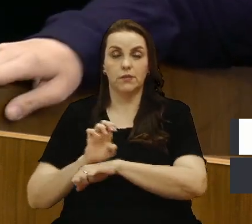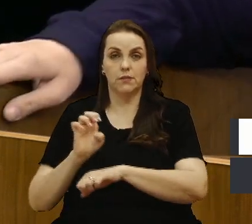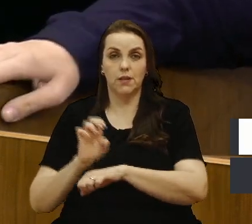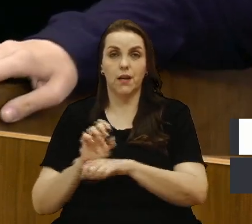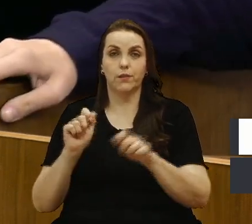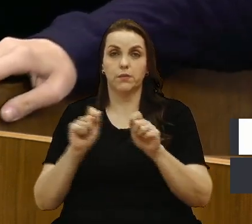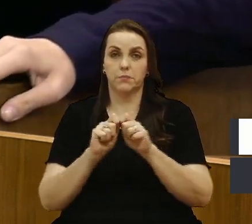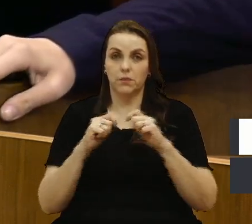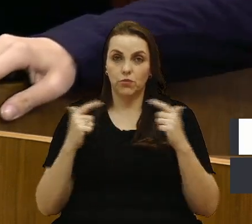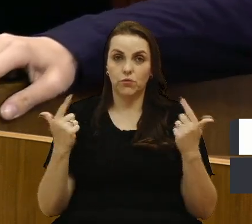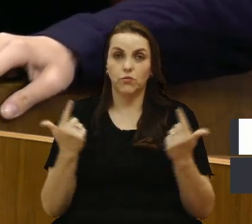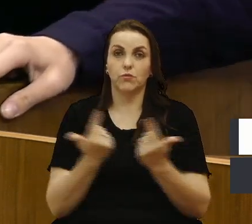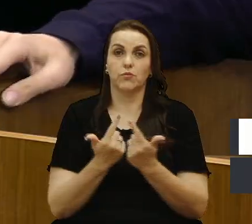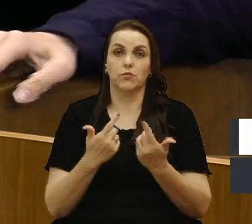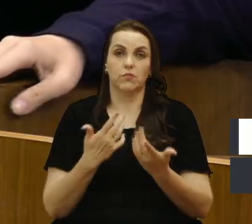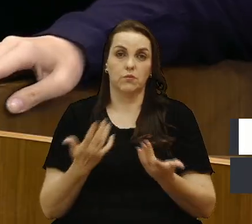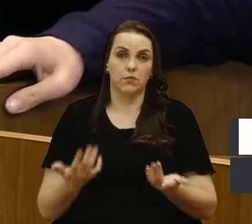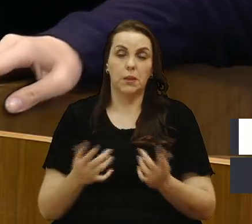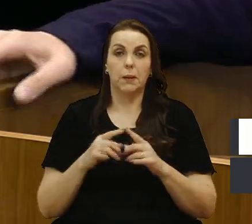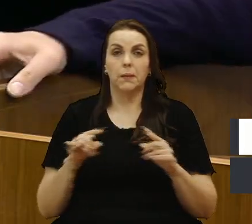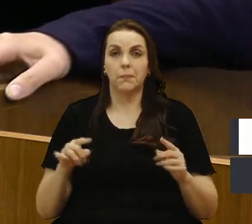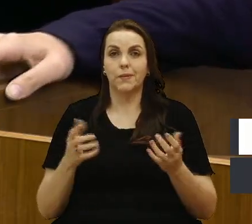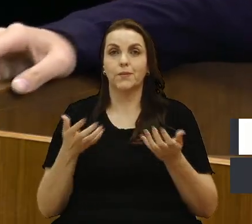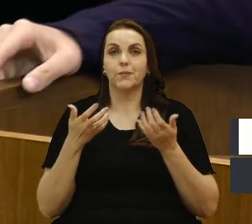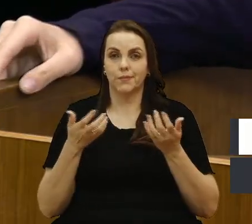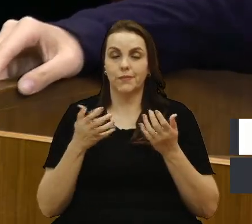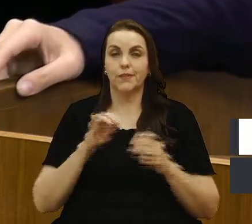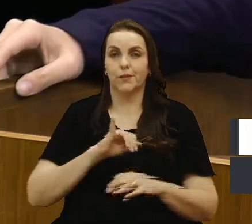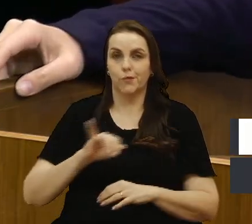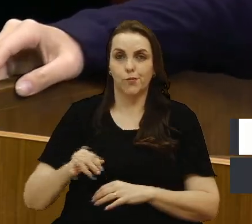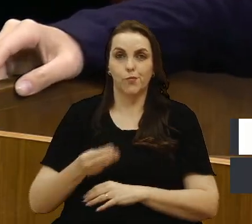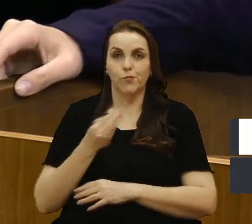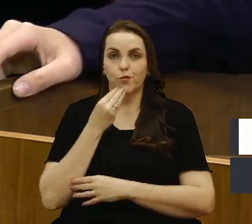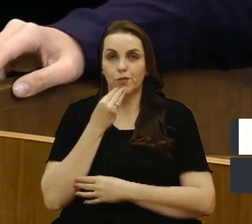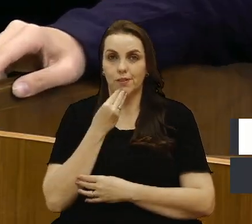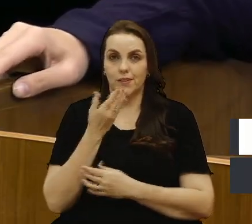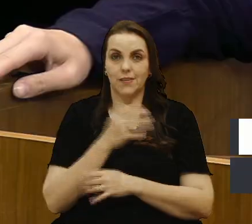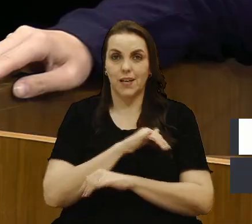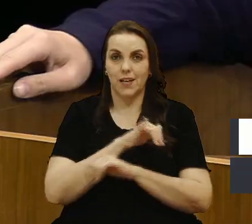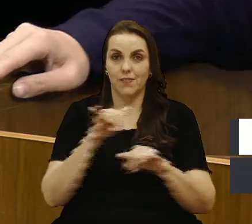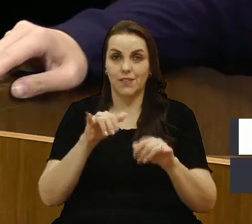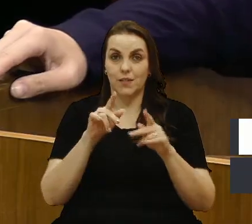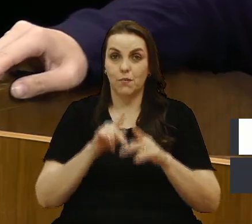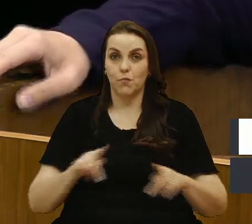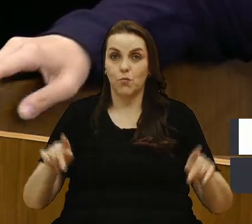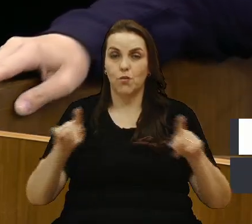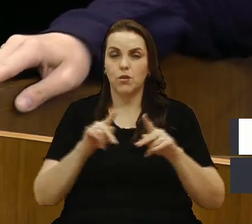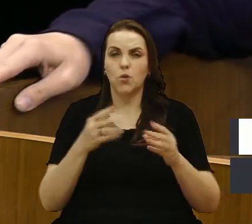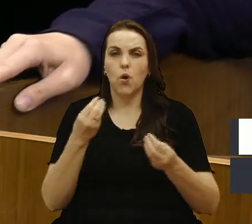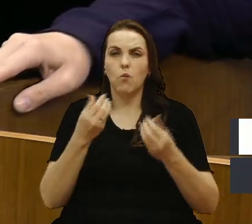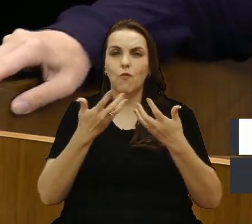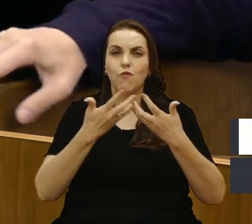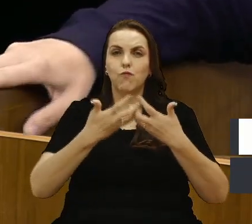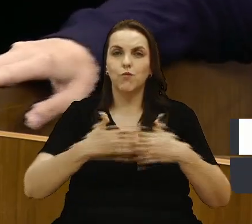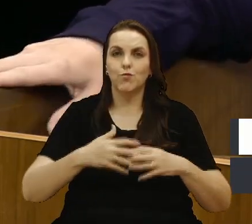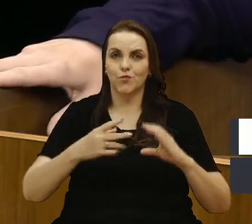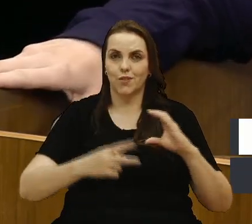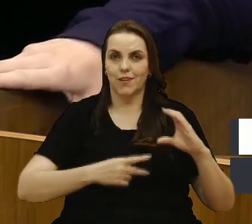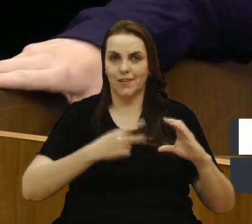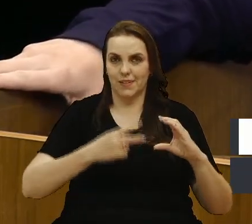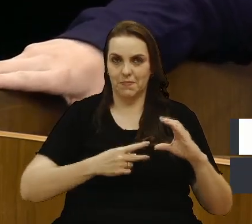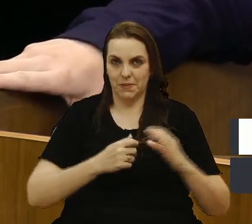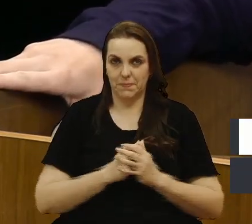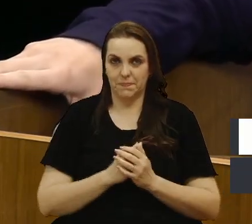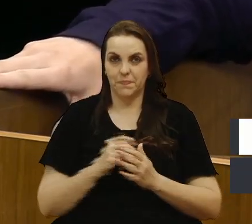Assembleia. Mas eu quero aproveitar essa oportunidade para falar para a população como que é o funcionamento do parlamento. Porque nós, vereadores e